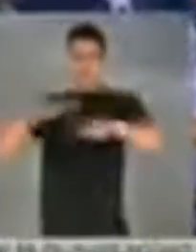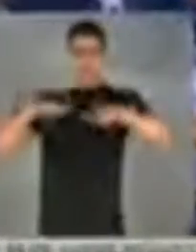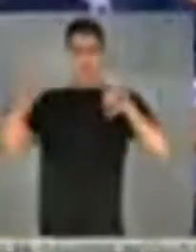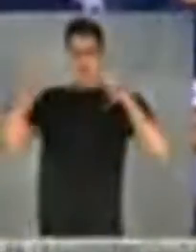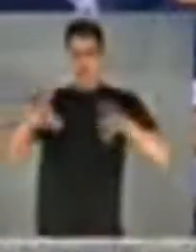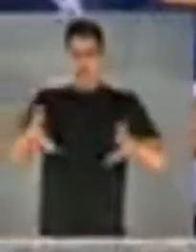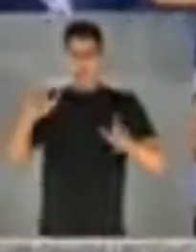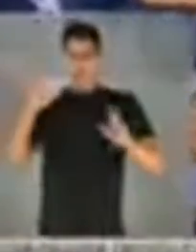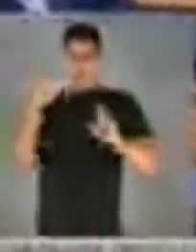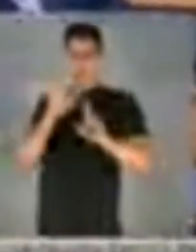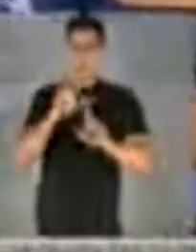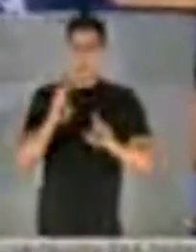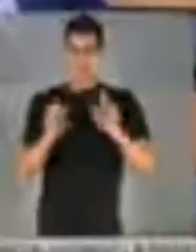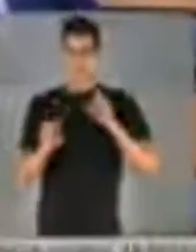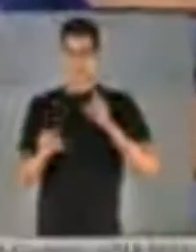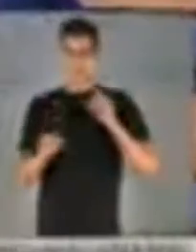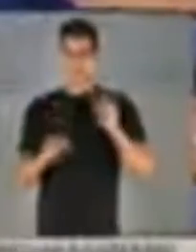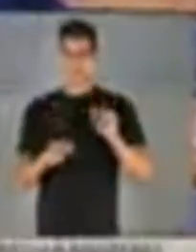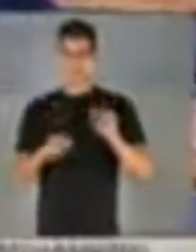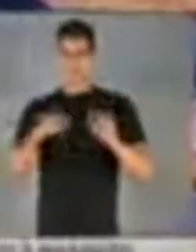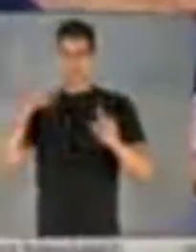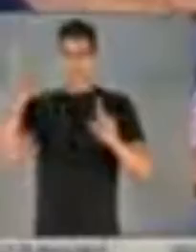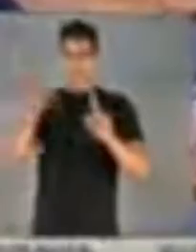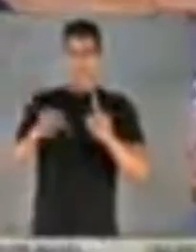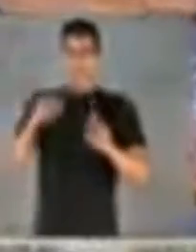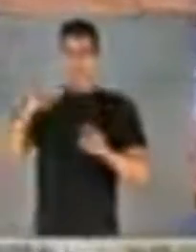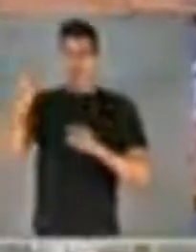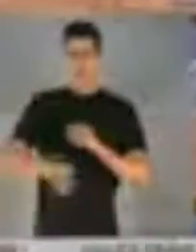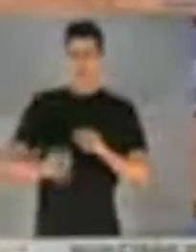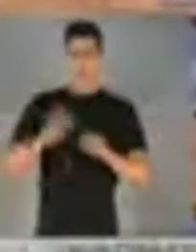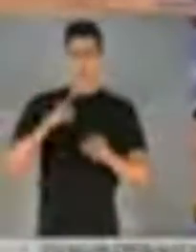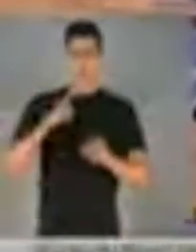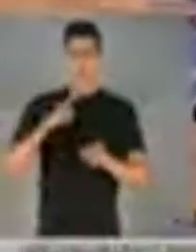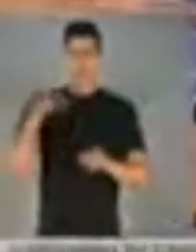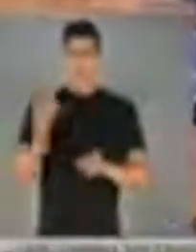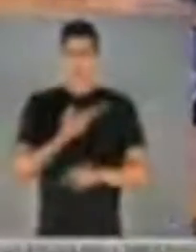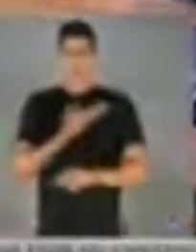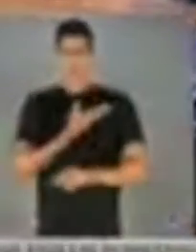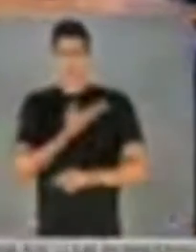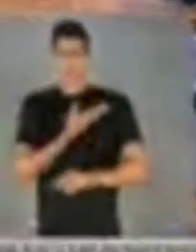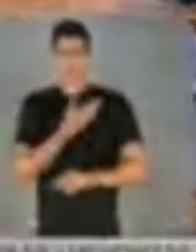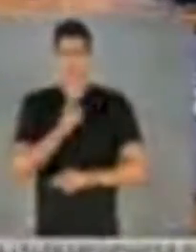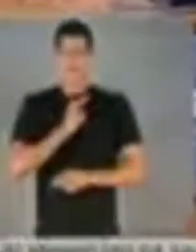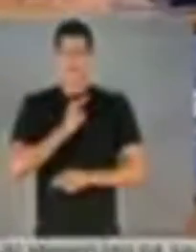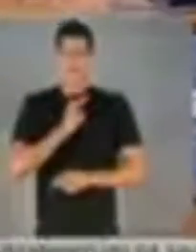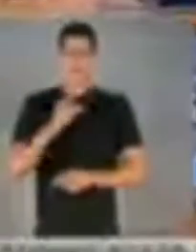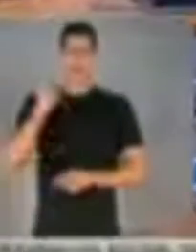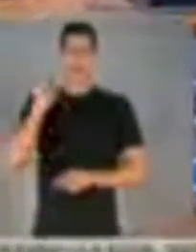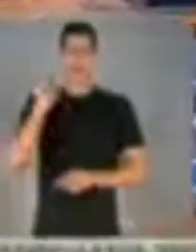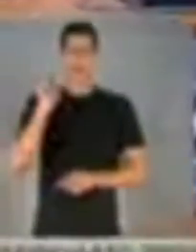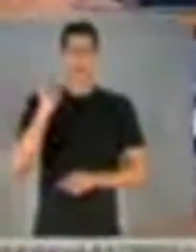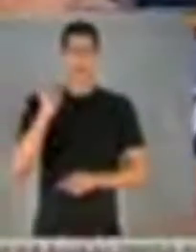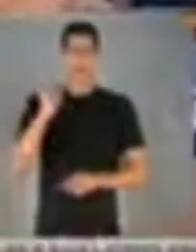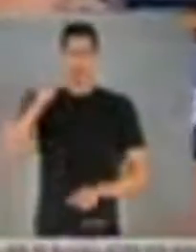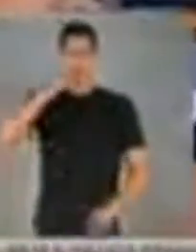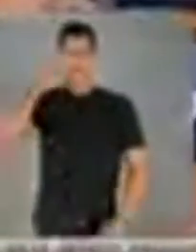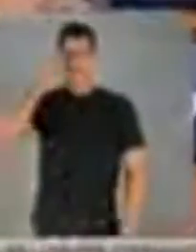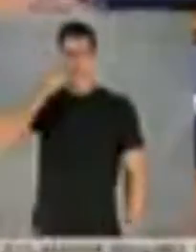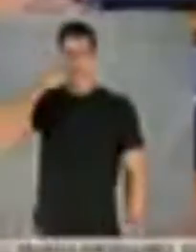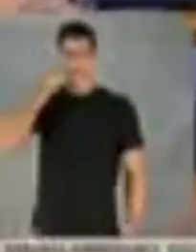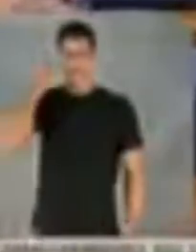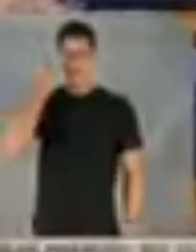essa, infelizmente, em agressão aqui, inclusive entre colegas, que o